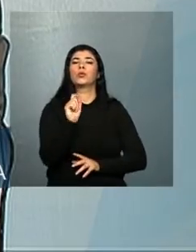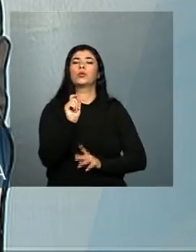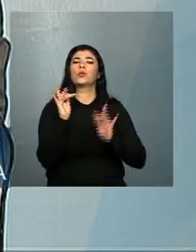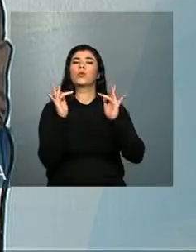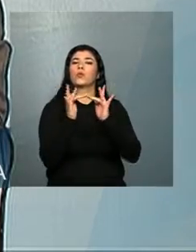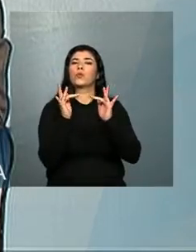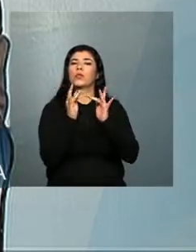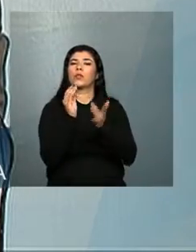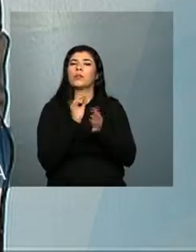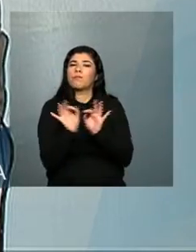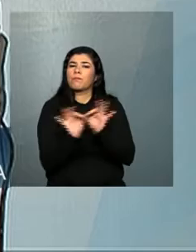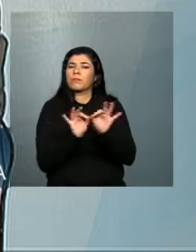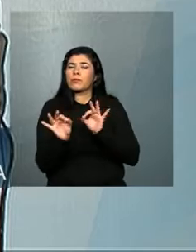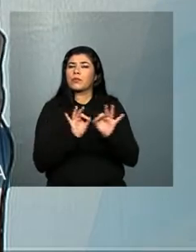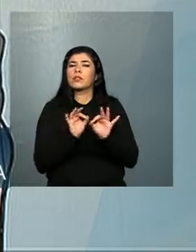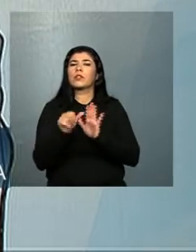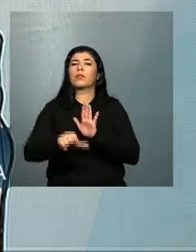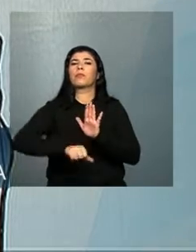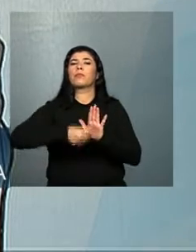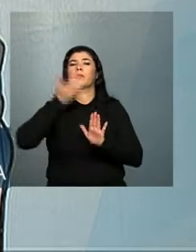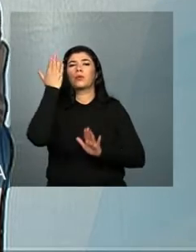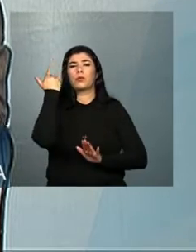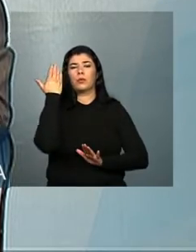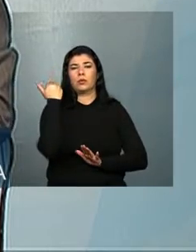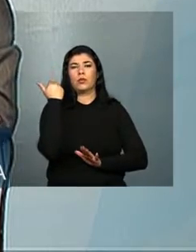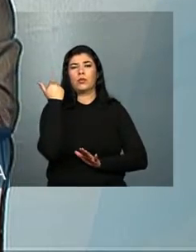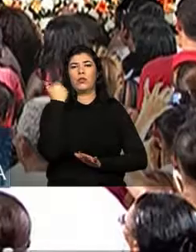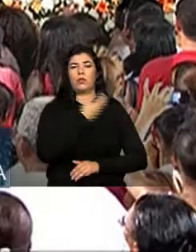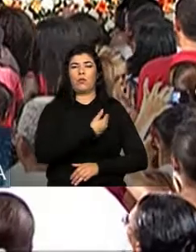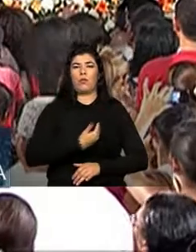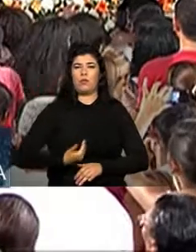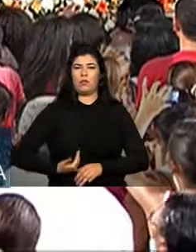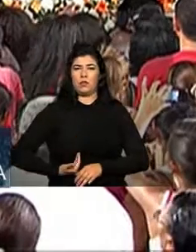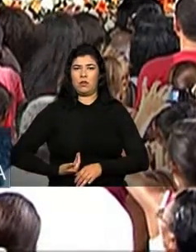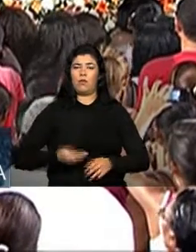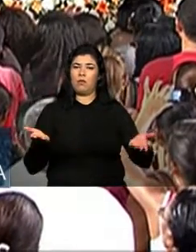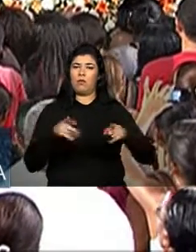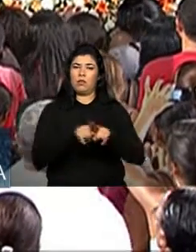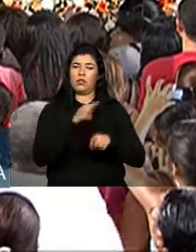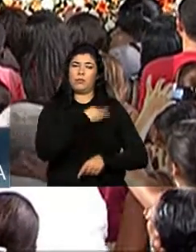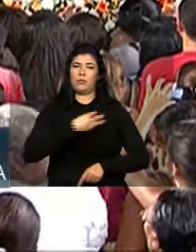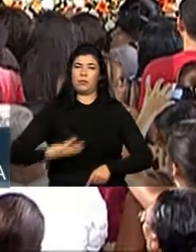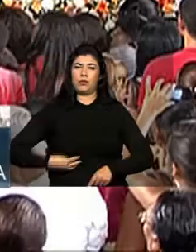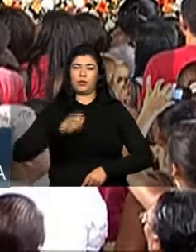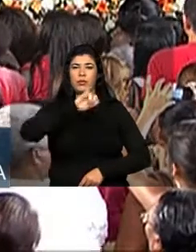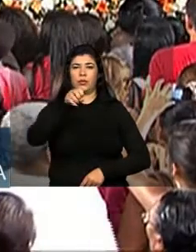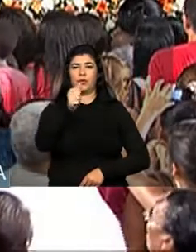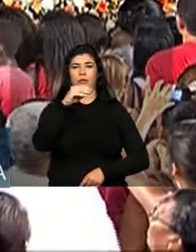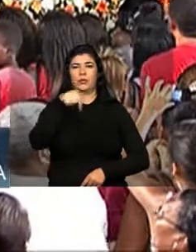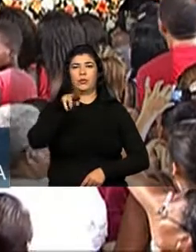articulado inicialmente pelo ex-governador Jacques Wagner, atual ministro da Defesa, que é o